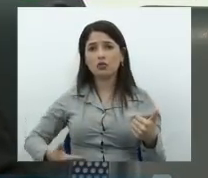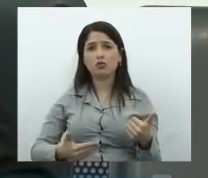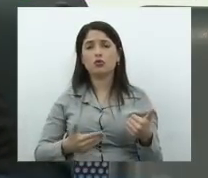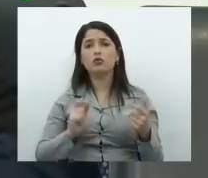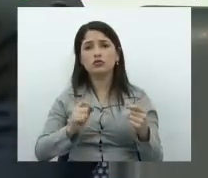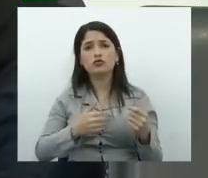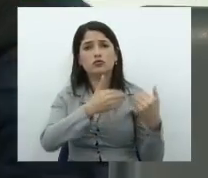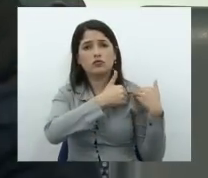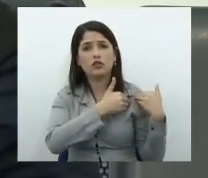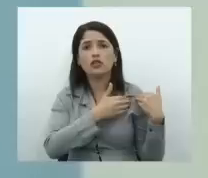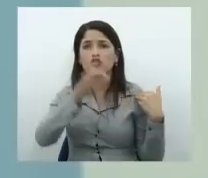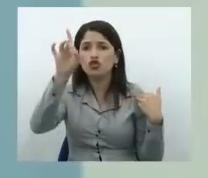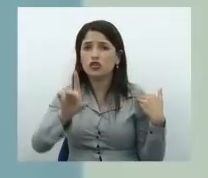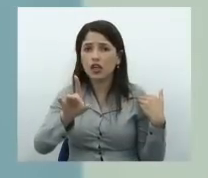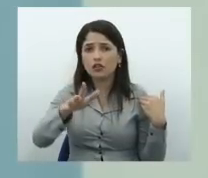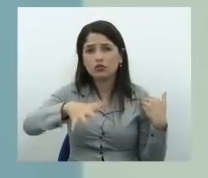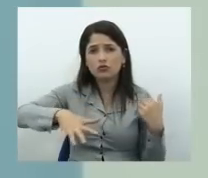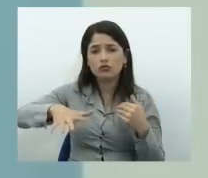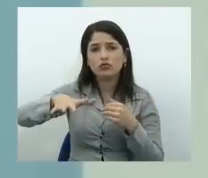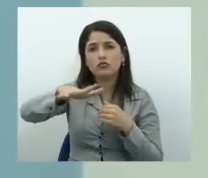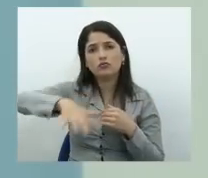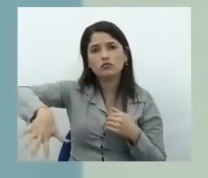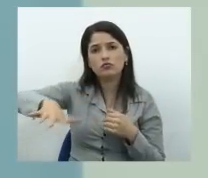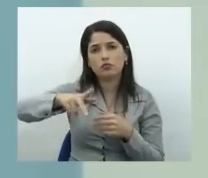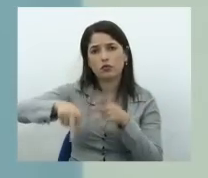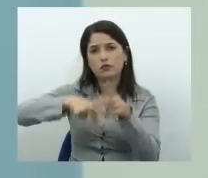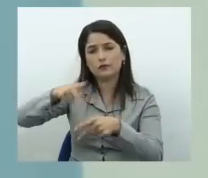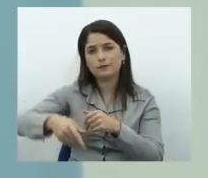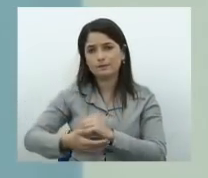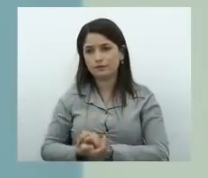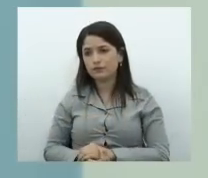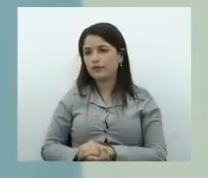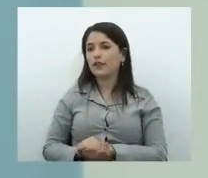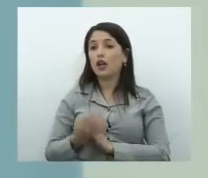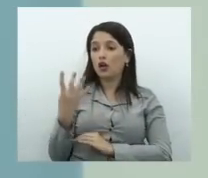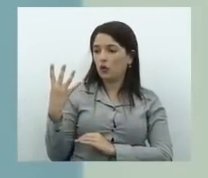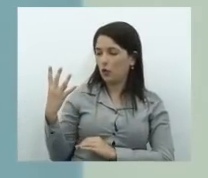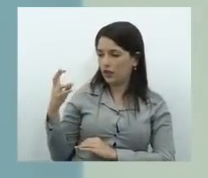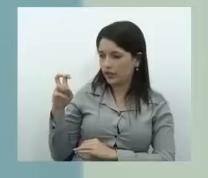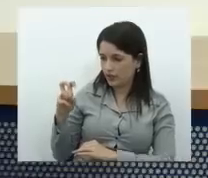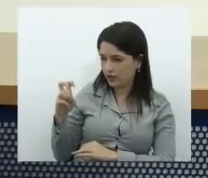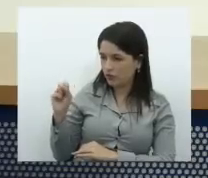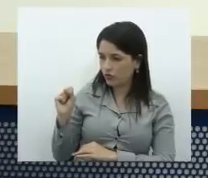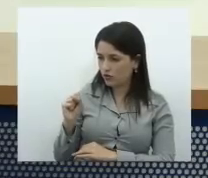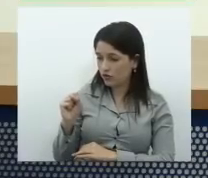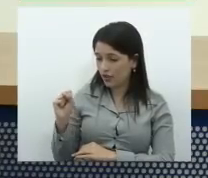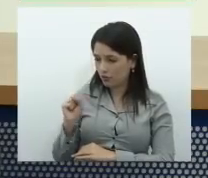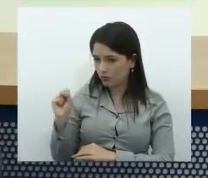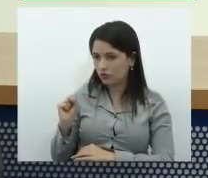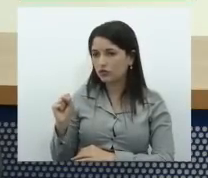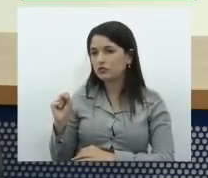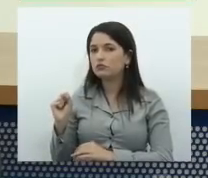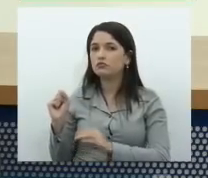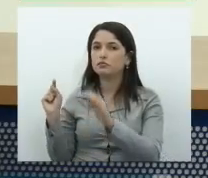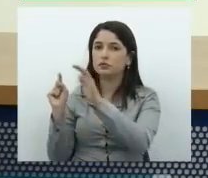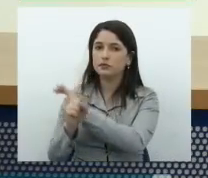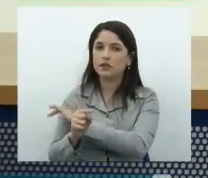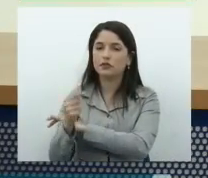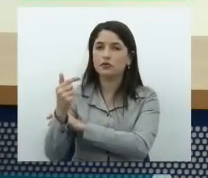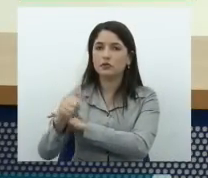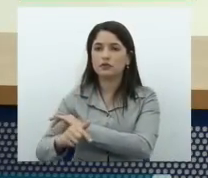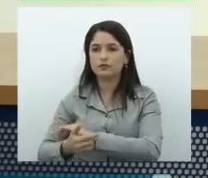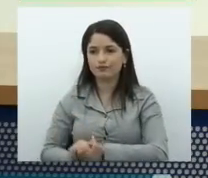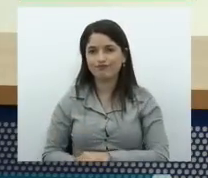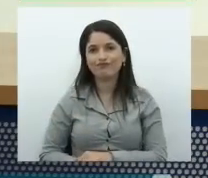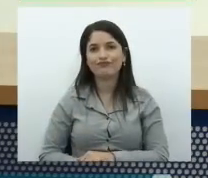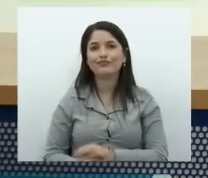do povo. Obrigado, candidato. Candidato Neftali, o senhor tem 45 segundos para a sua réplica. Concordo plenamente,